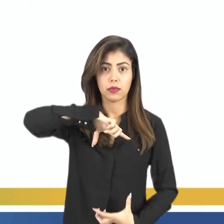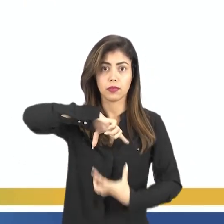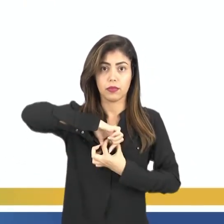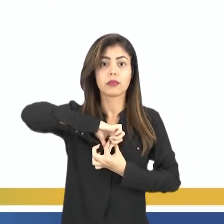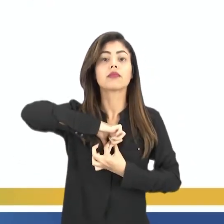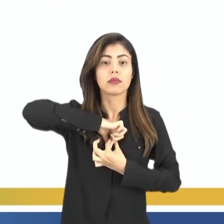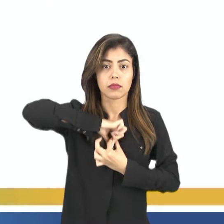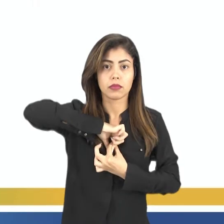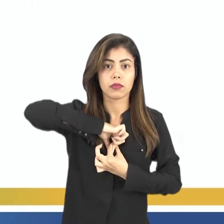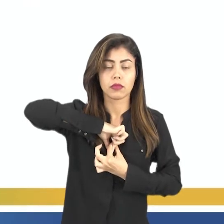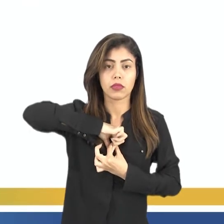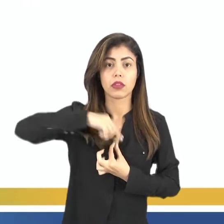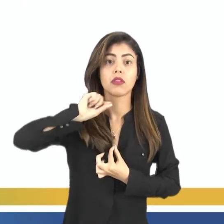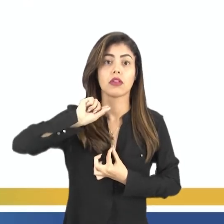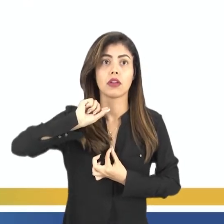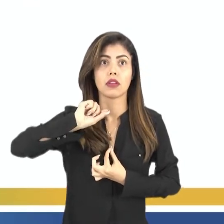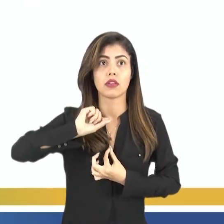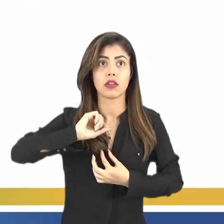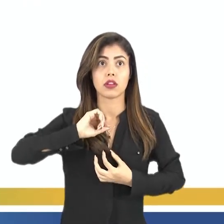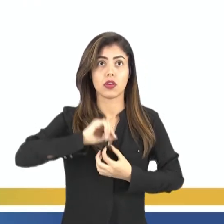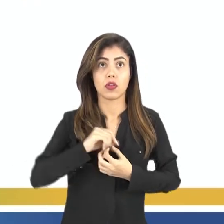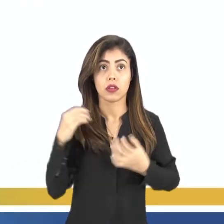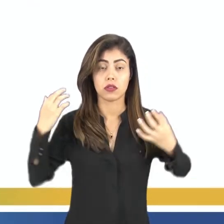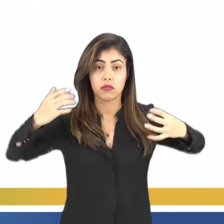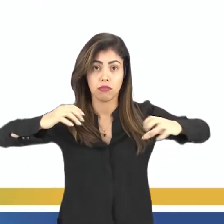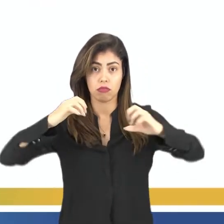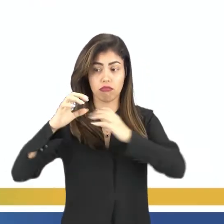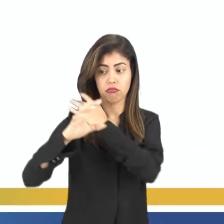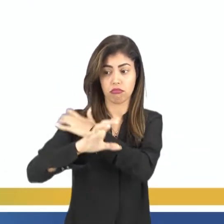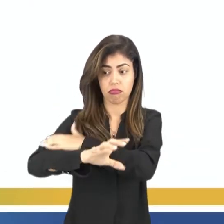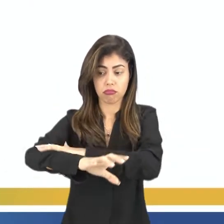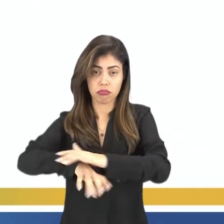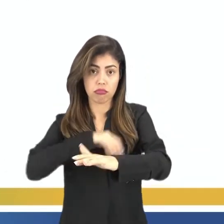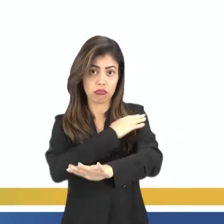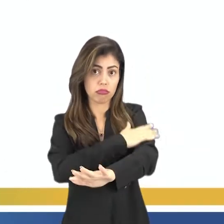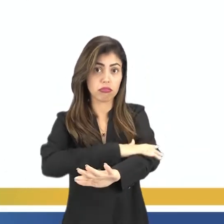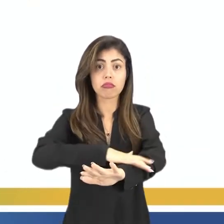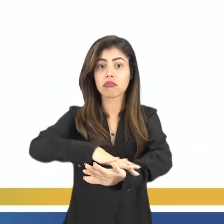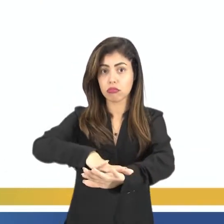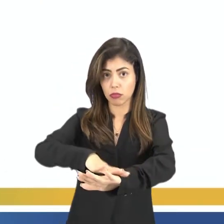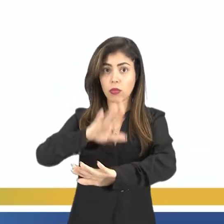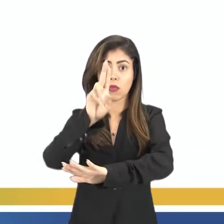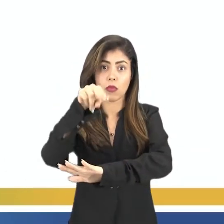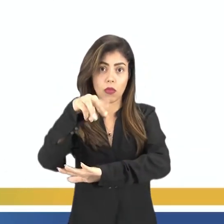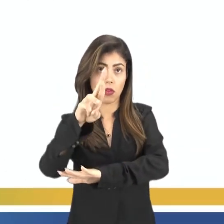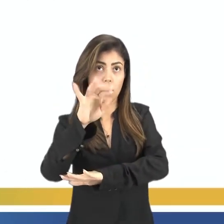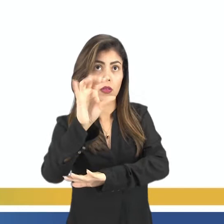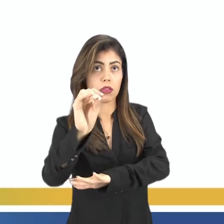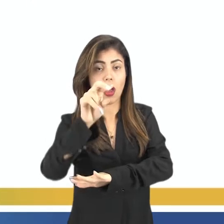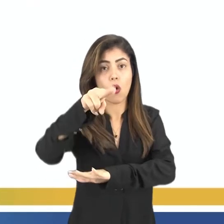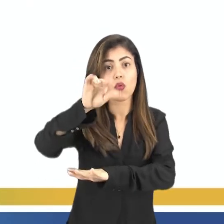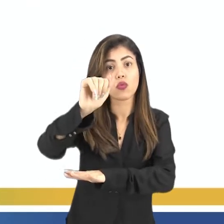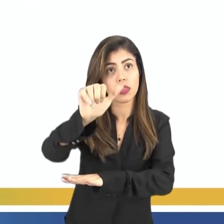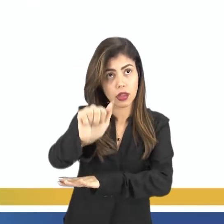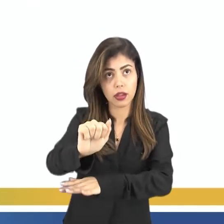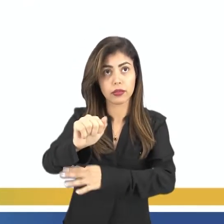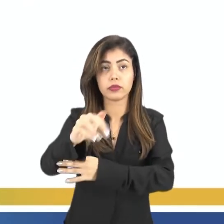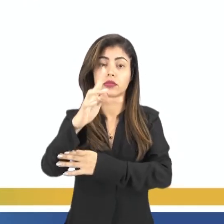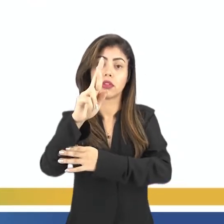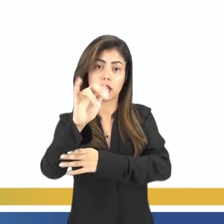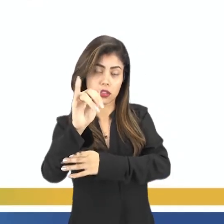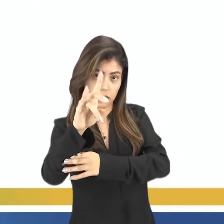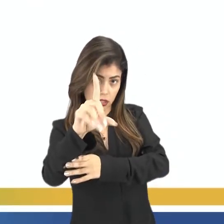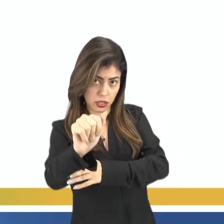esqueleto axial, nós vamos ter os membros superiores, né, formado aí pelo húmero, pela una, pelo